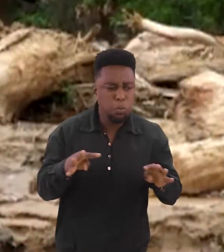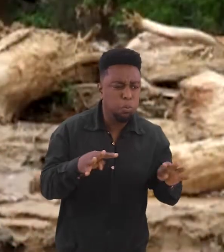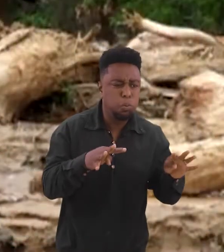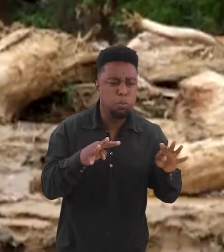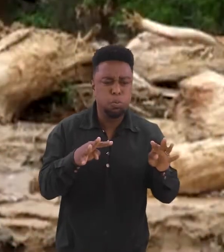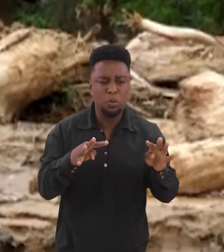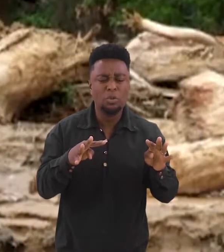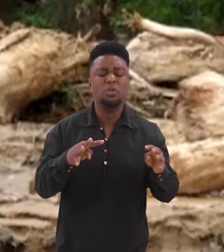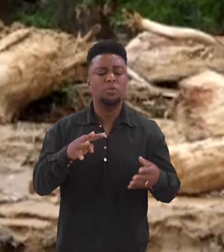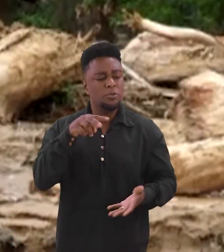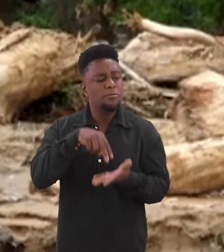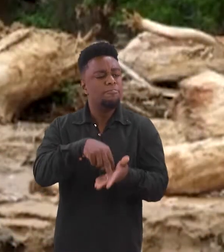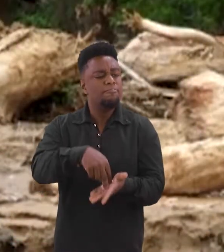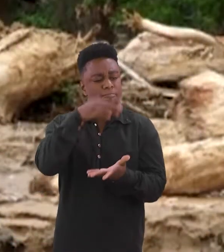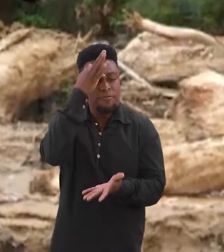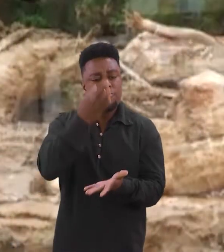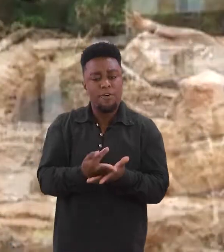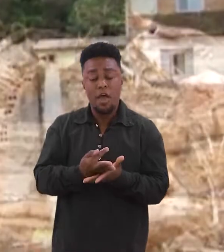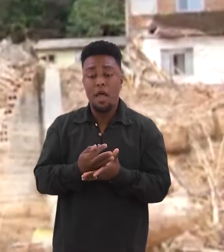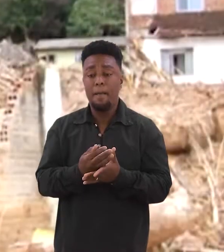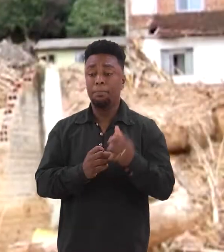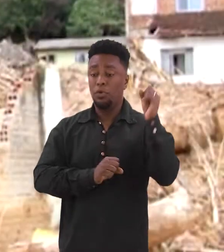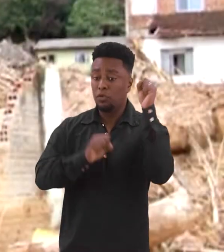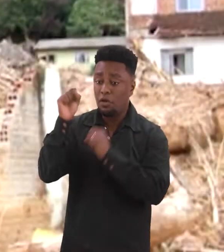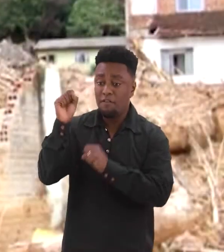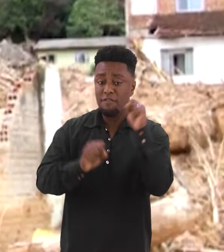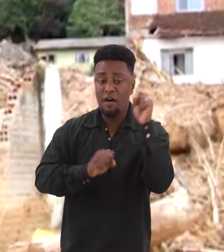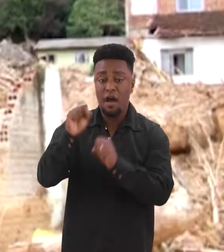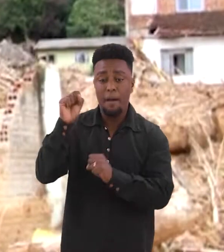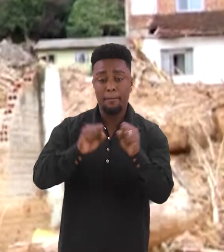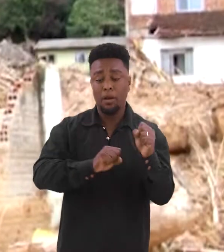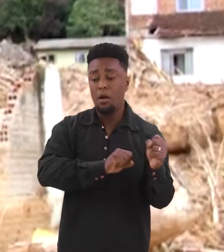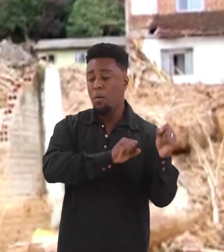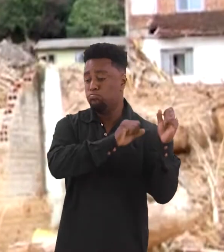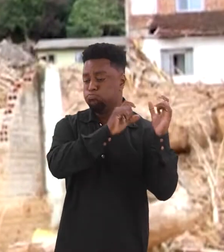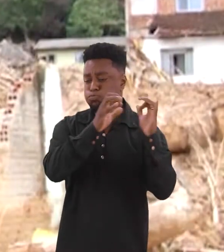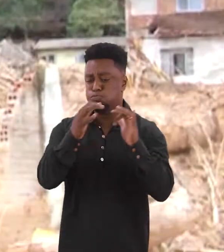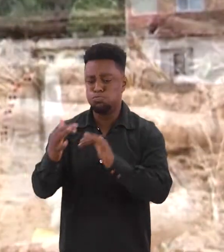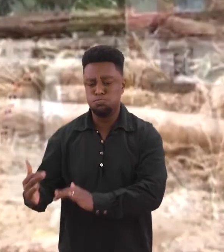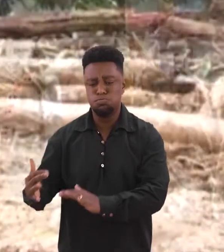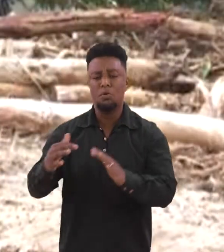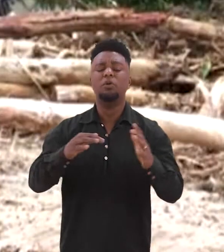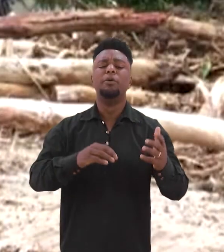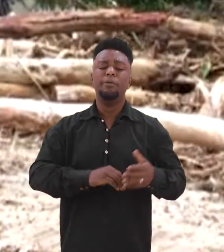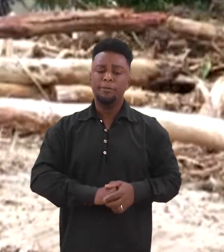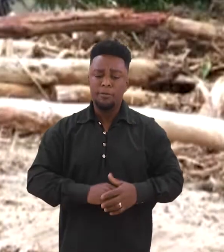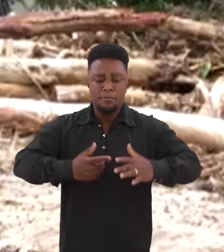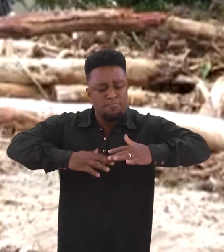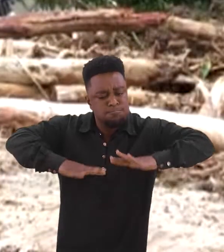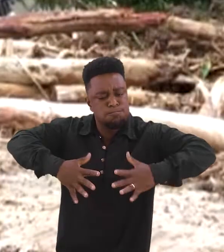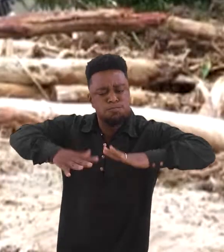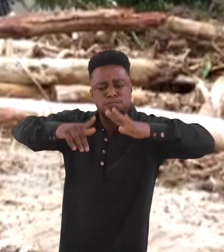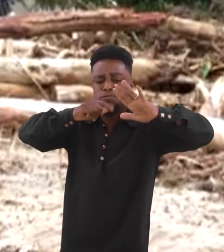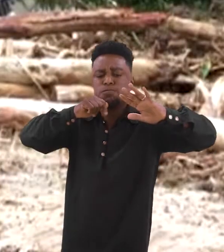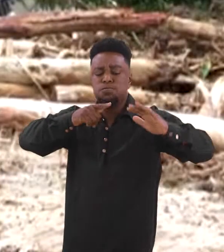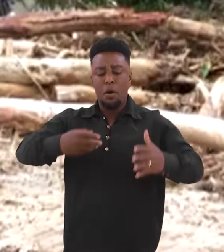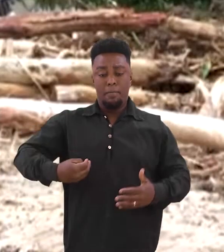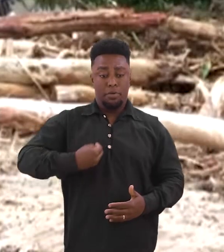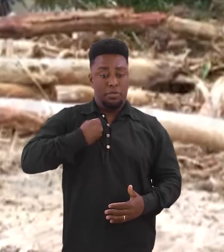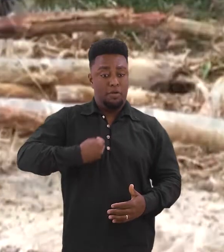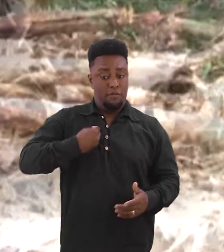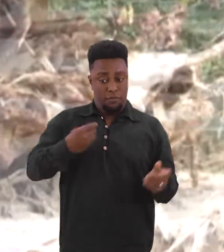fábrica de polpas e o nosso estoque foram destruídos pela enchente, mas estávamos vivos